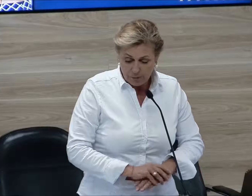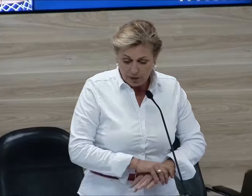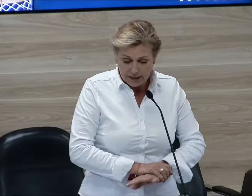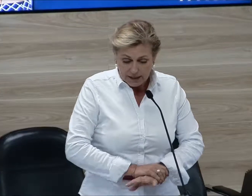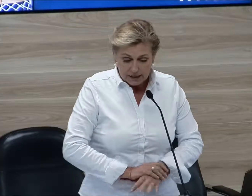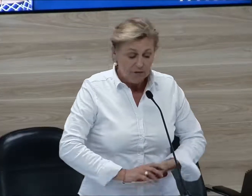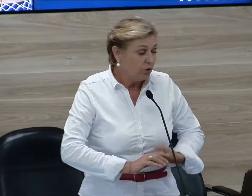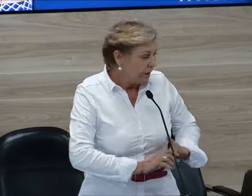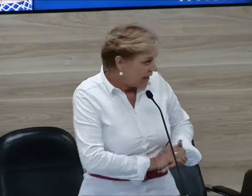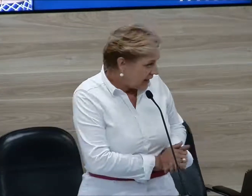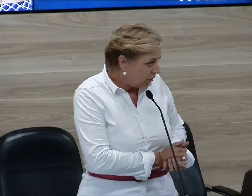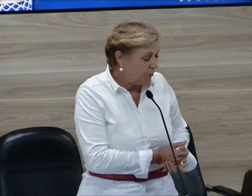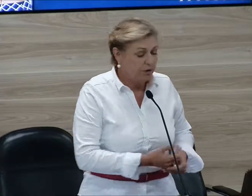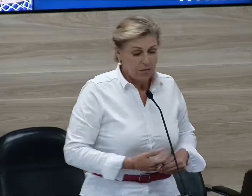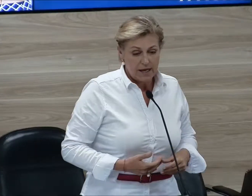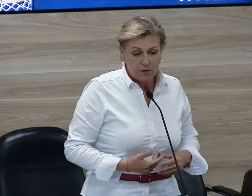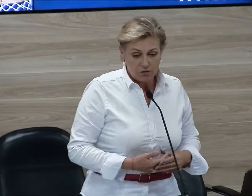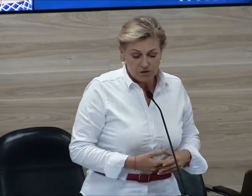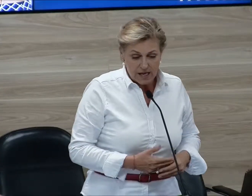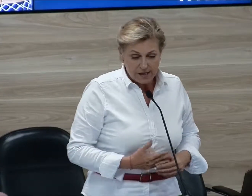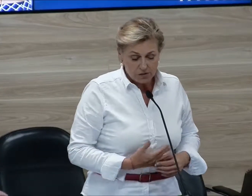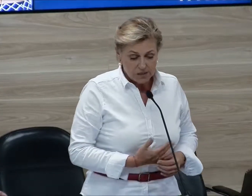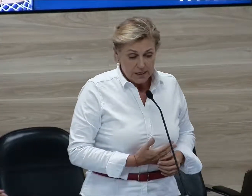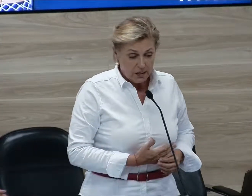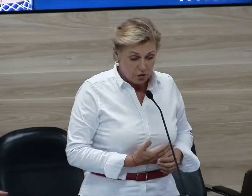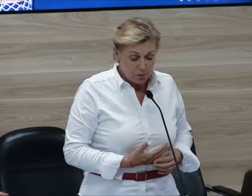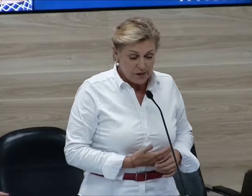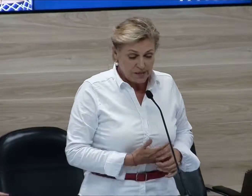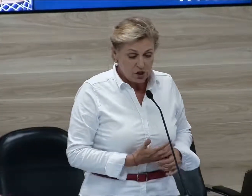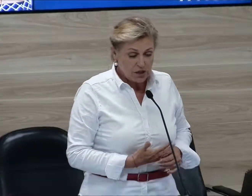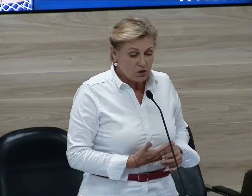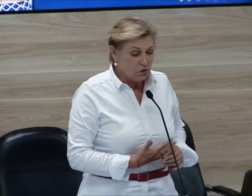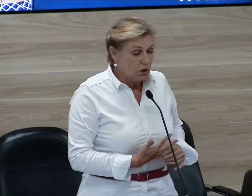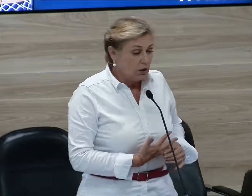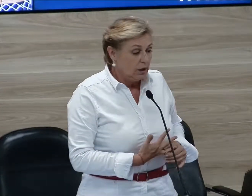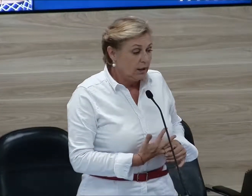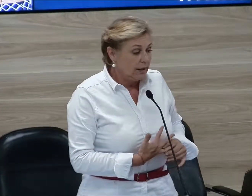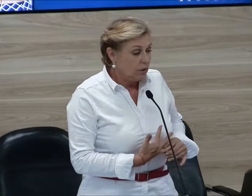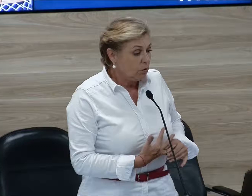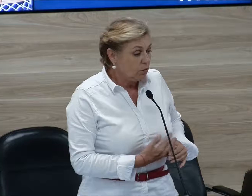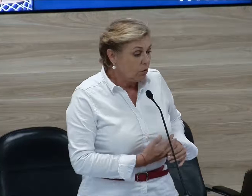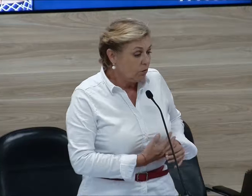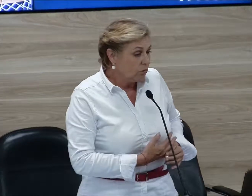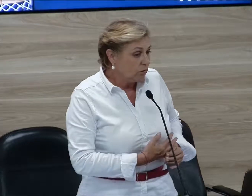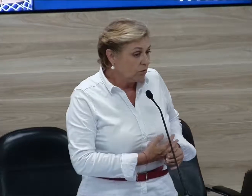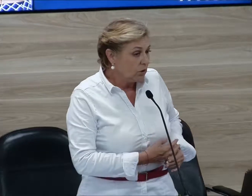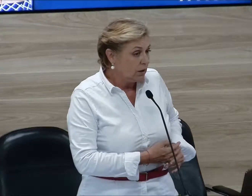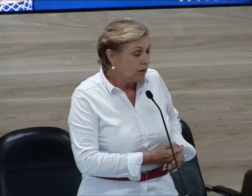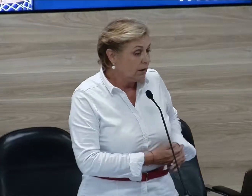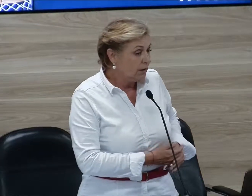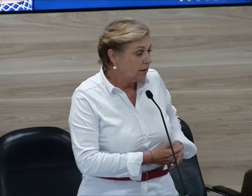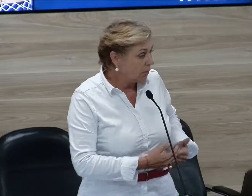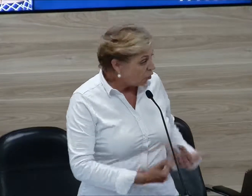na época e voltei até a confirmar alguns dados depois disso,